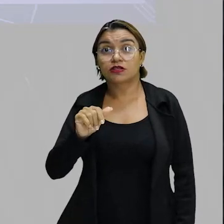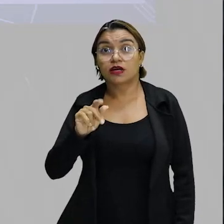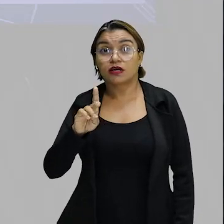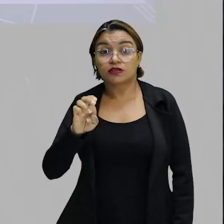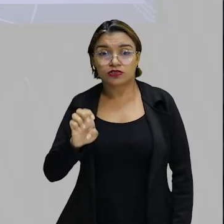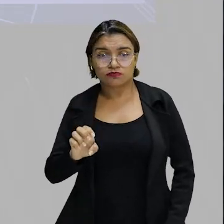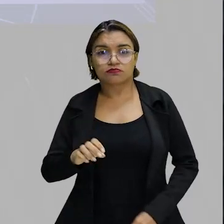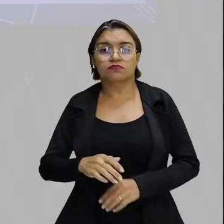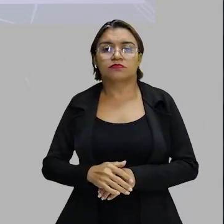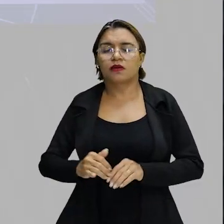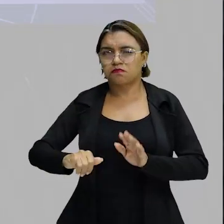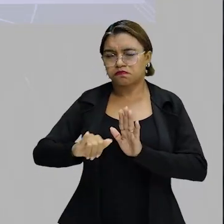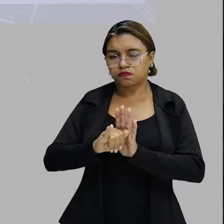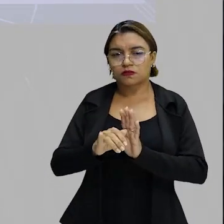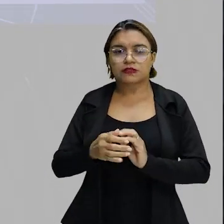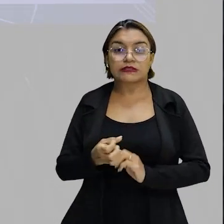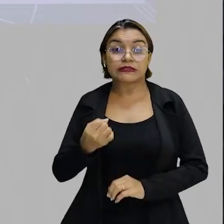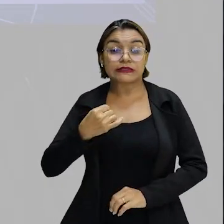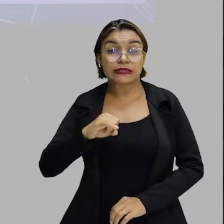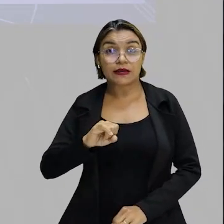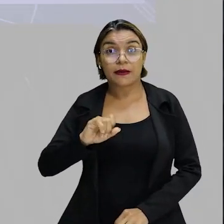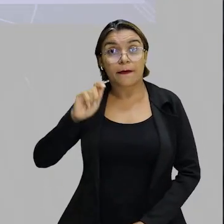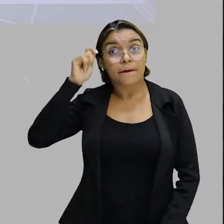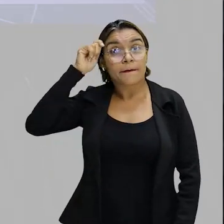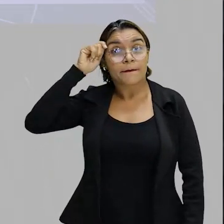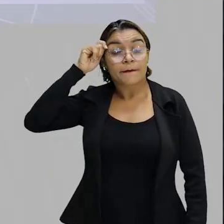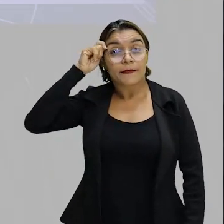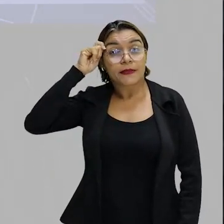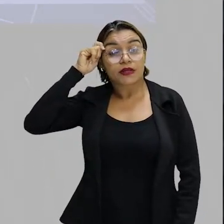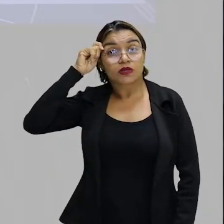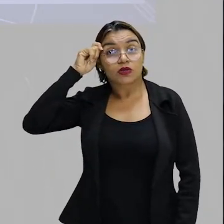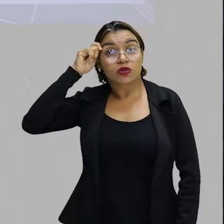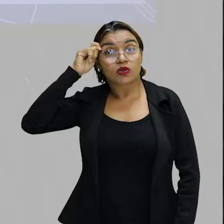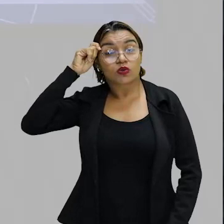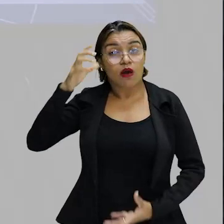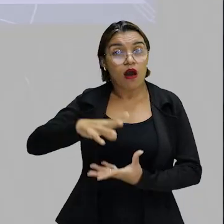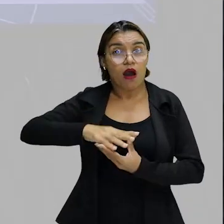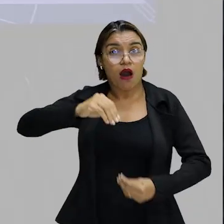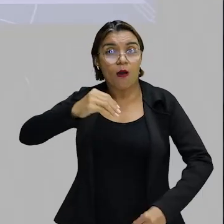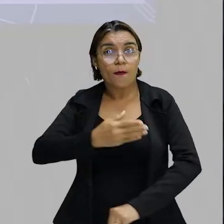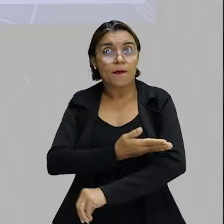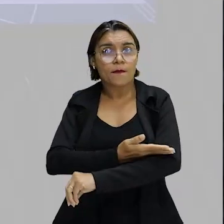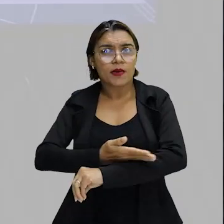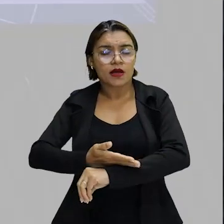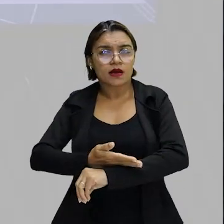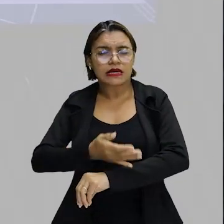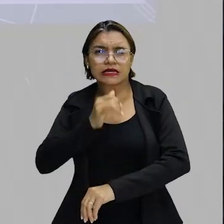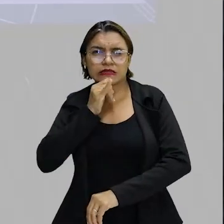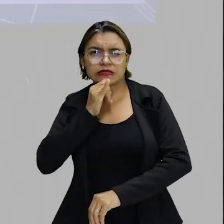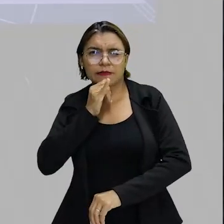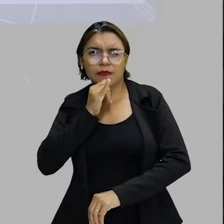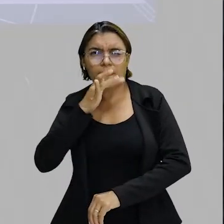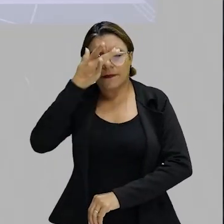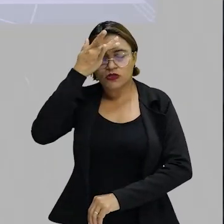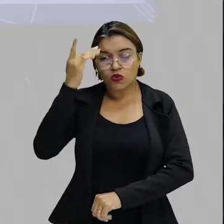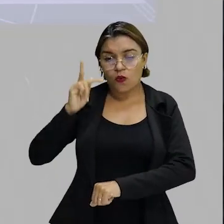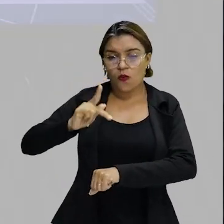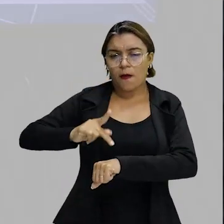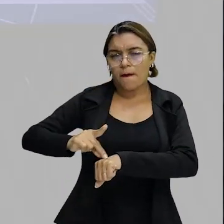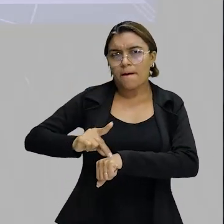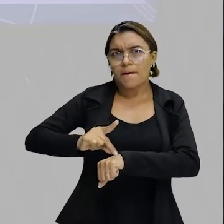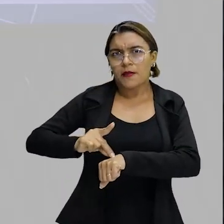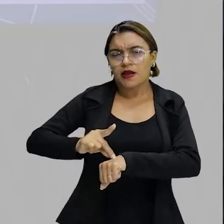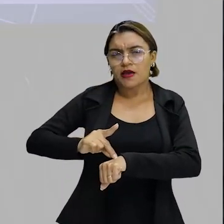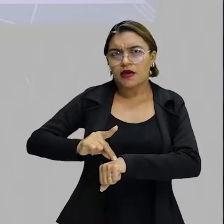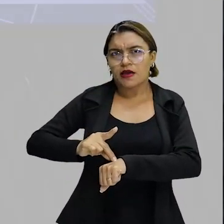repetir, ó. Se o preto de alma branca para você é exemplo de dignidade, quer dizer que a pessoa é preta, mas ela é uma